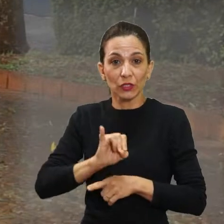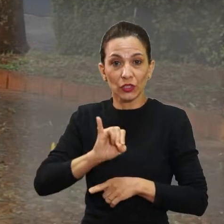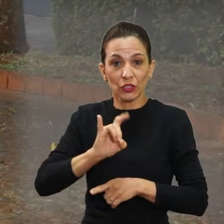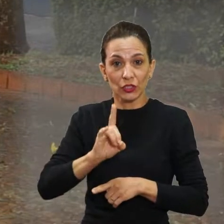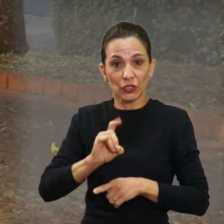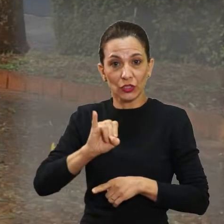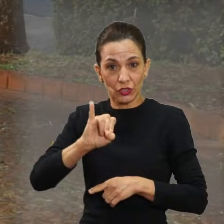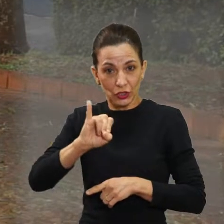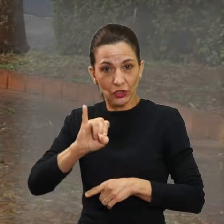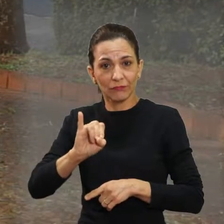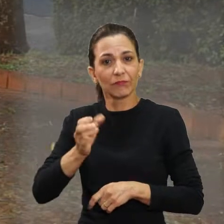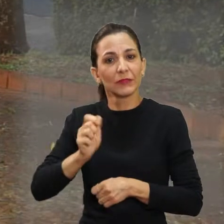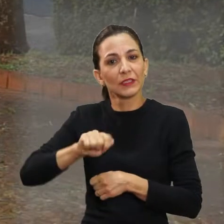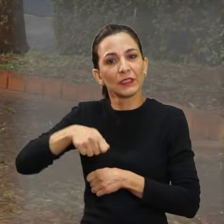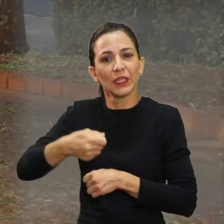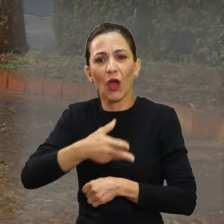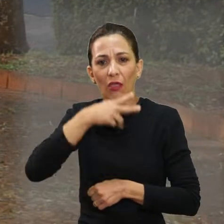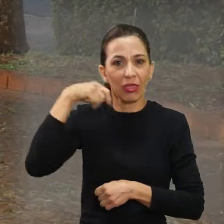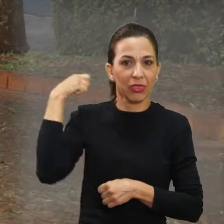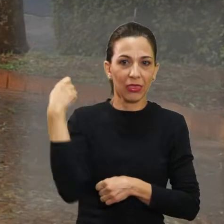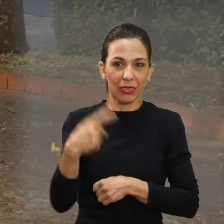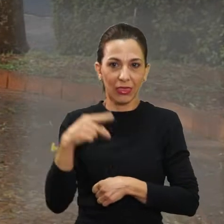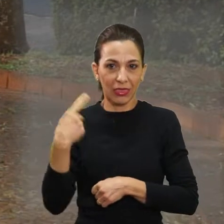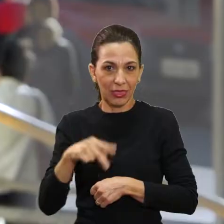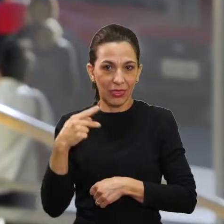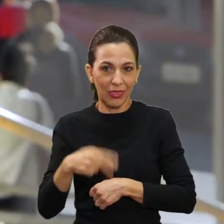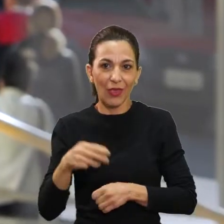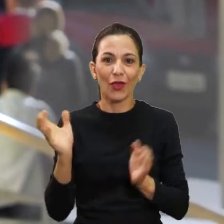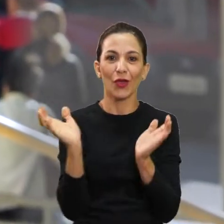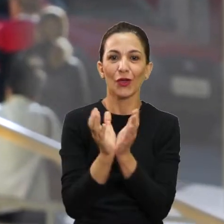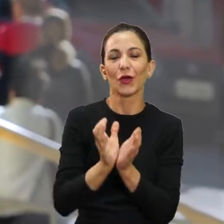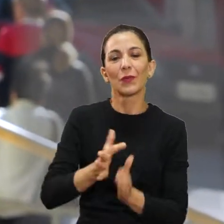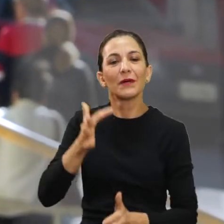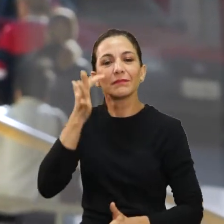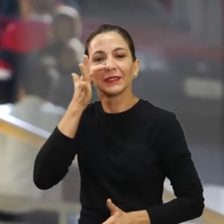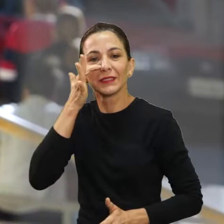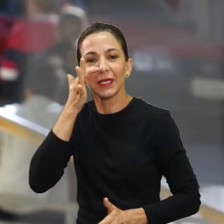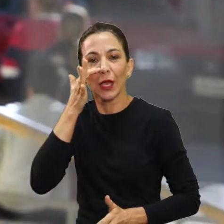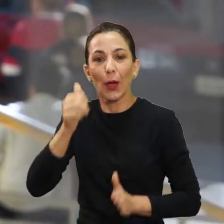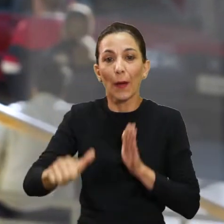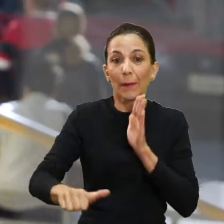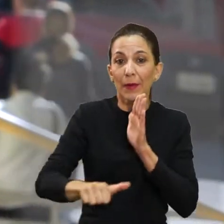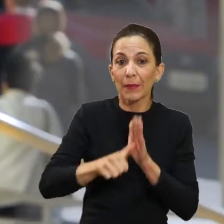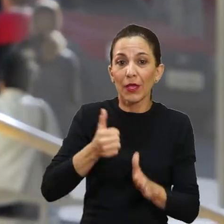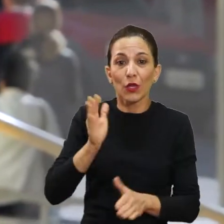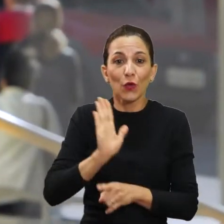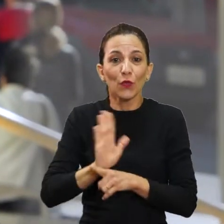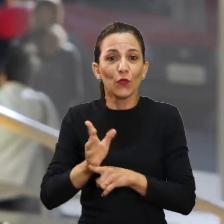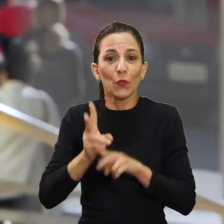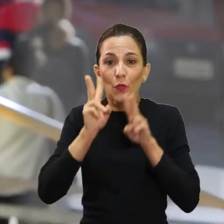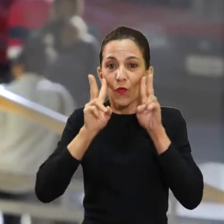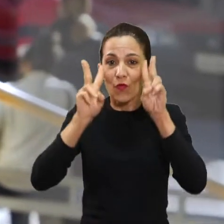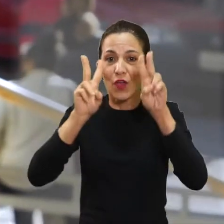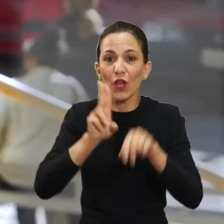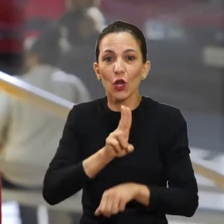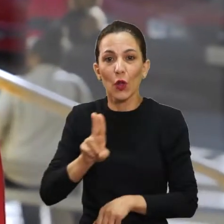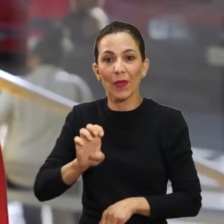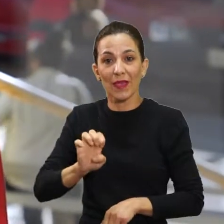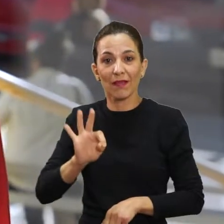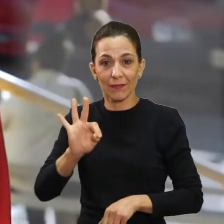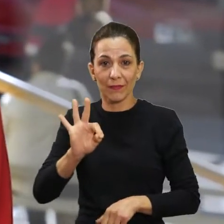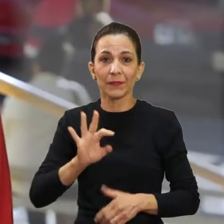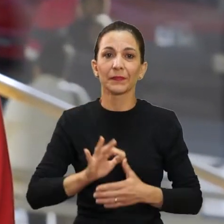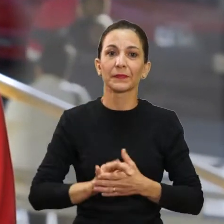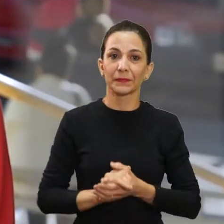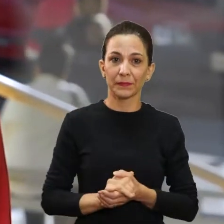assistia muito filme dos Trapalhões, tal, era bastante criança e eu tenho uma lembrança assim, que eu acho que o primeiro filme que eu vi no cinema foi o ET.